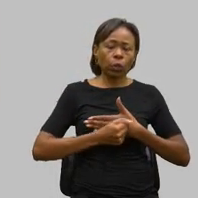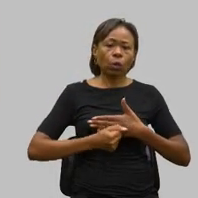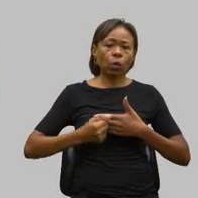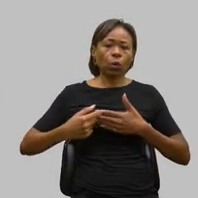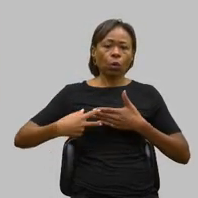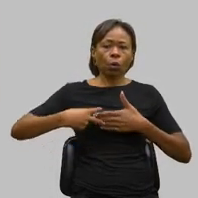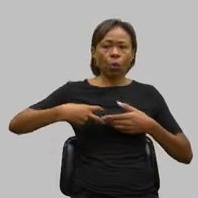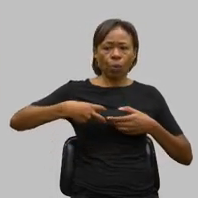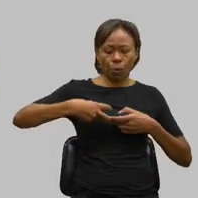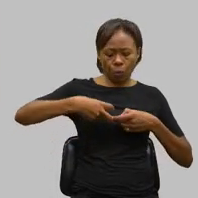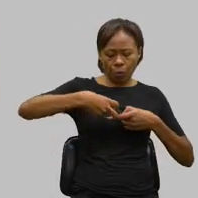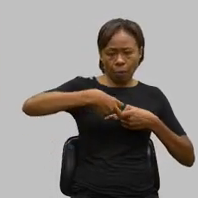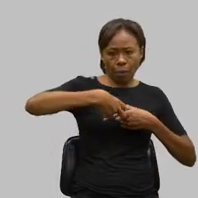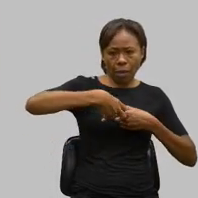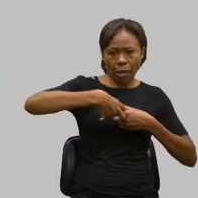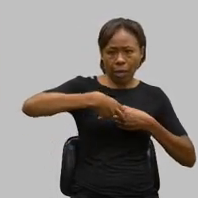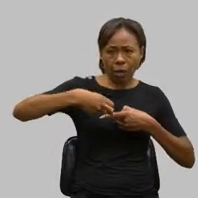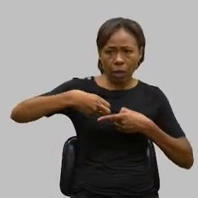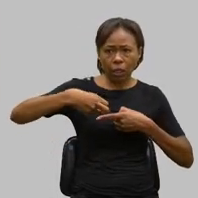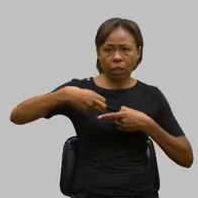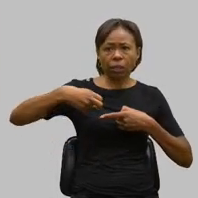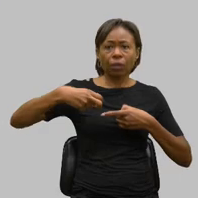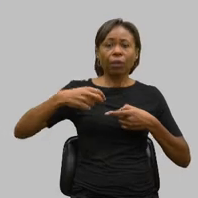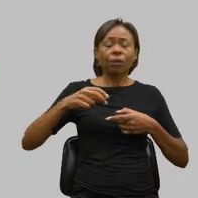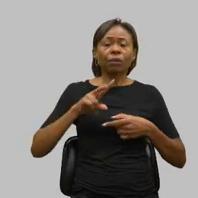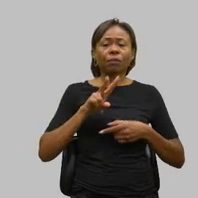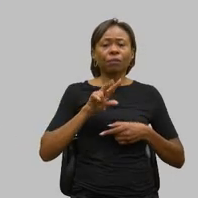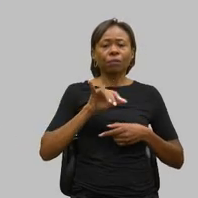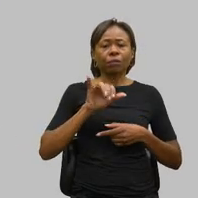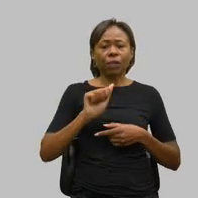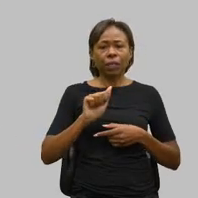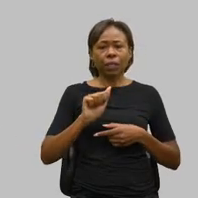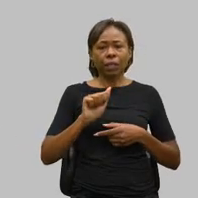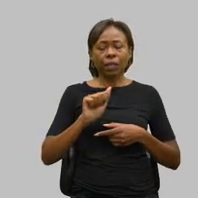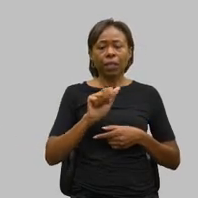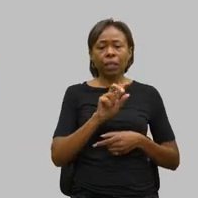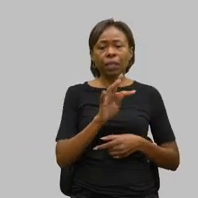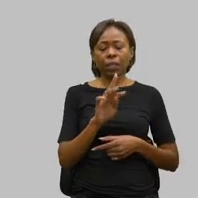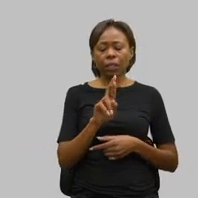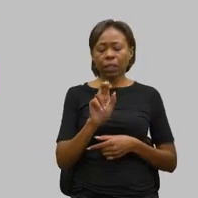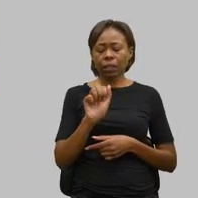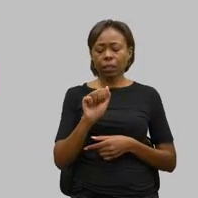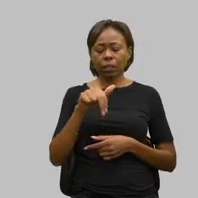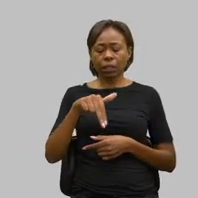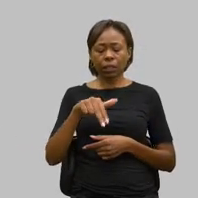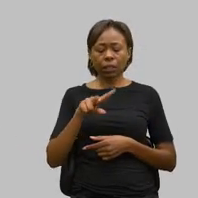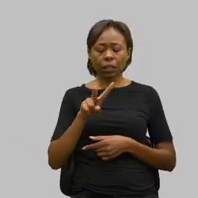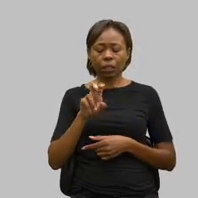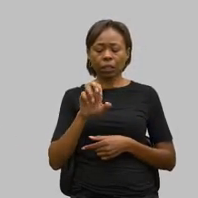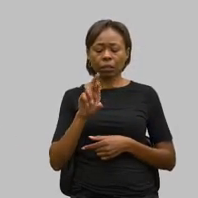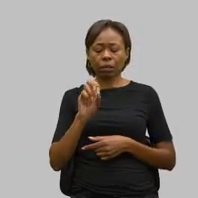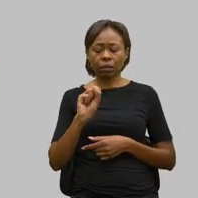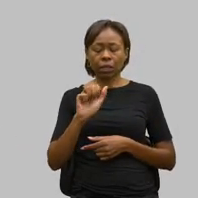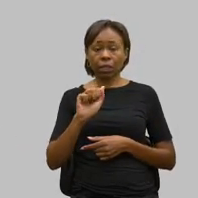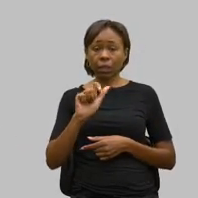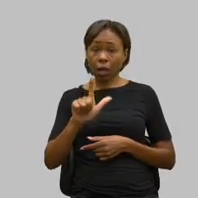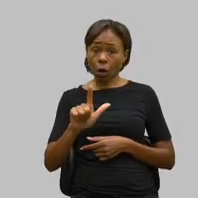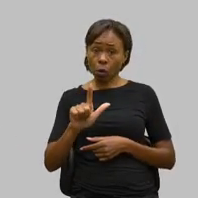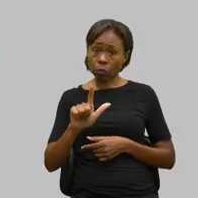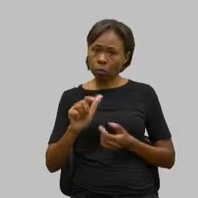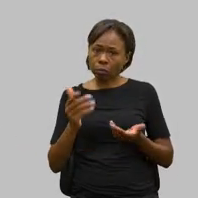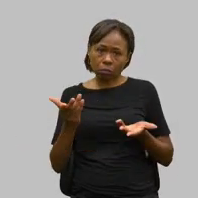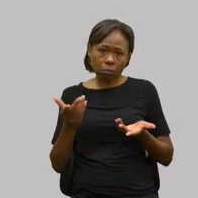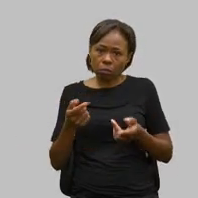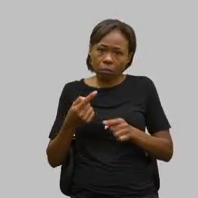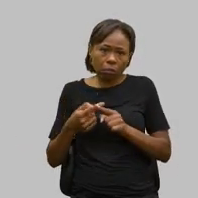insiste nessa via transretal que infecciona tanto quando a transperineal é o que há hoje. Só